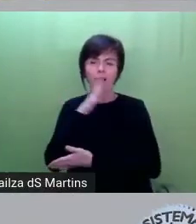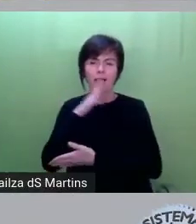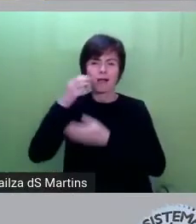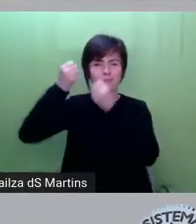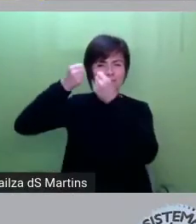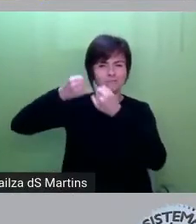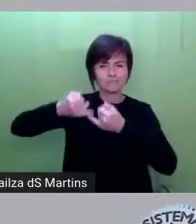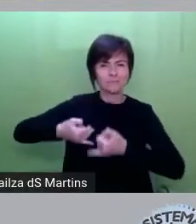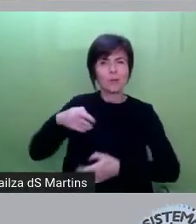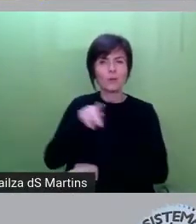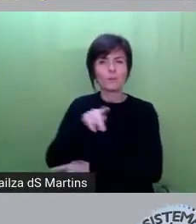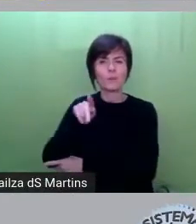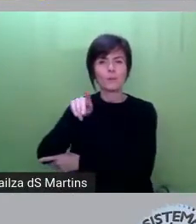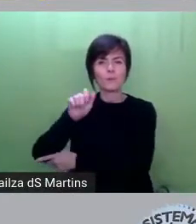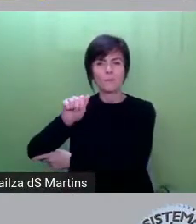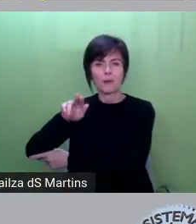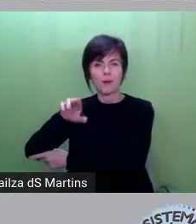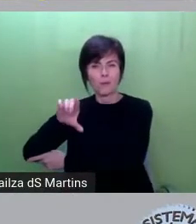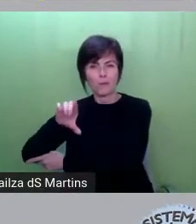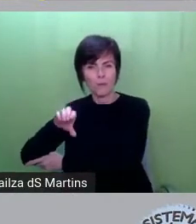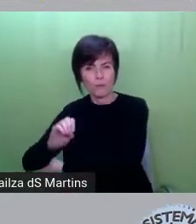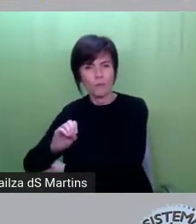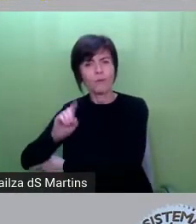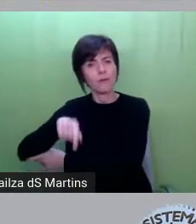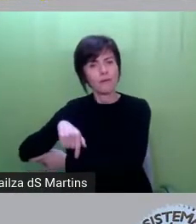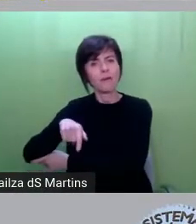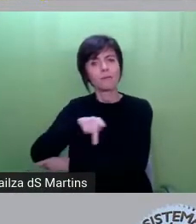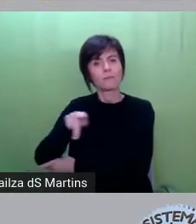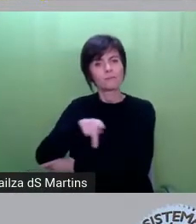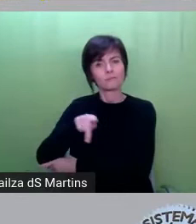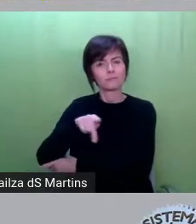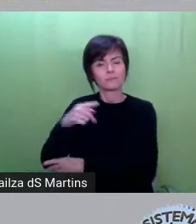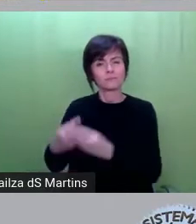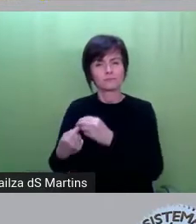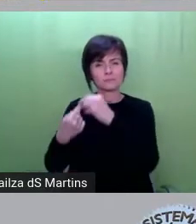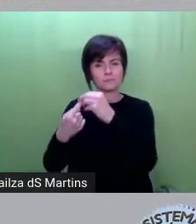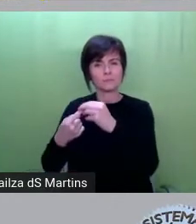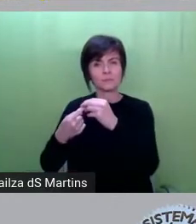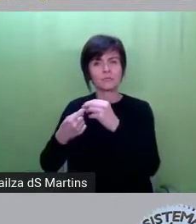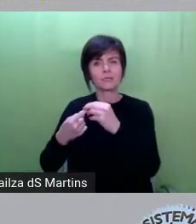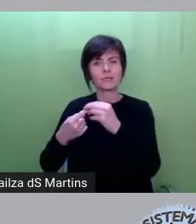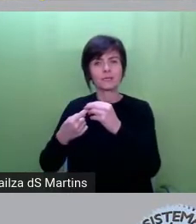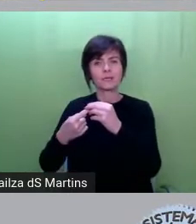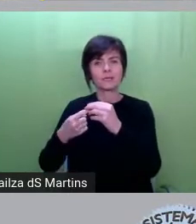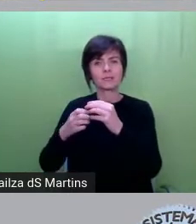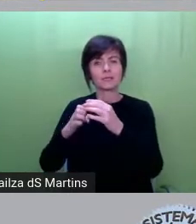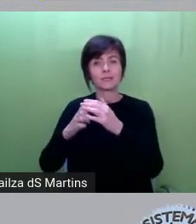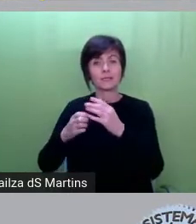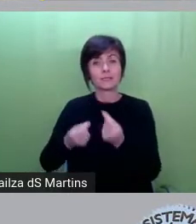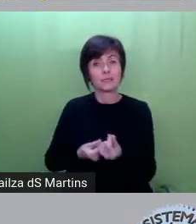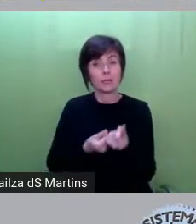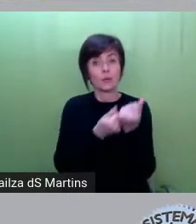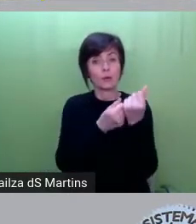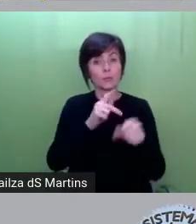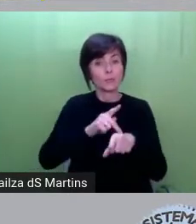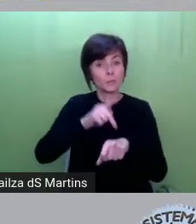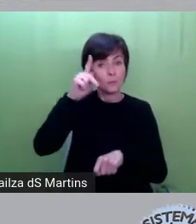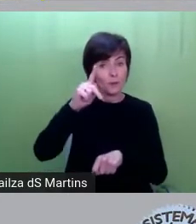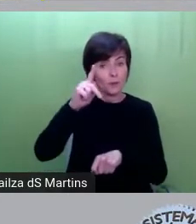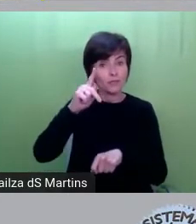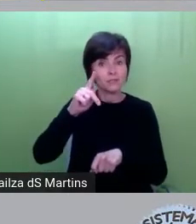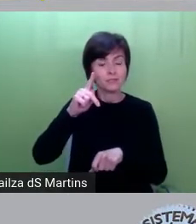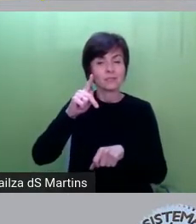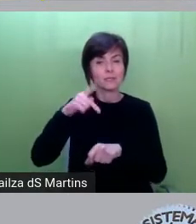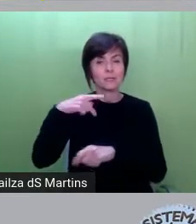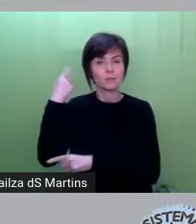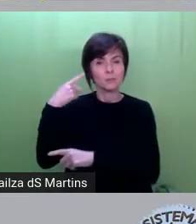Professor Paulo Nakatani é professor titular do Departamento de Economia e do Programa de Pós-Graduação em